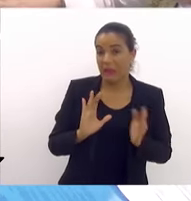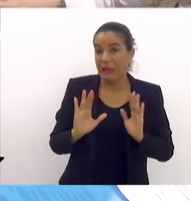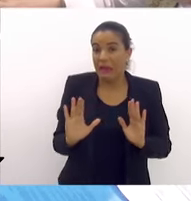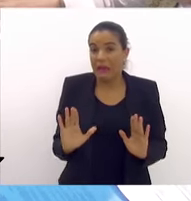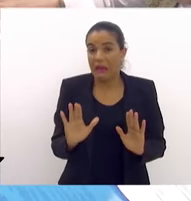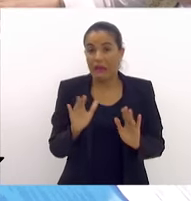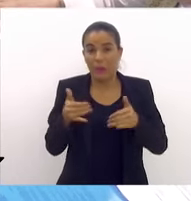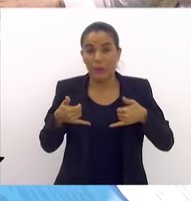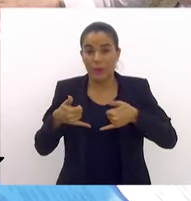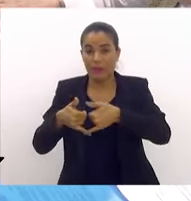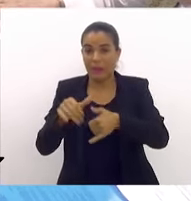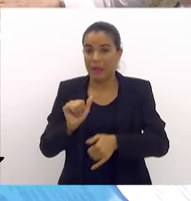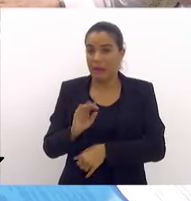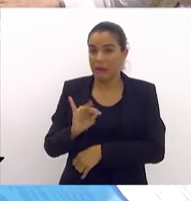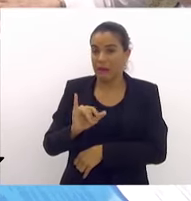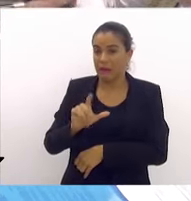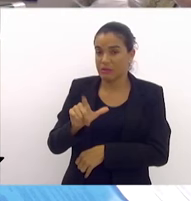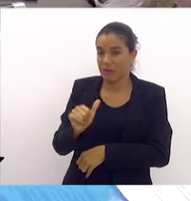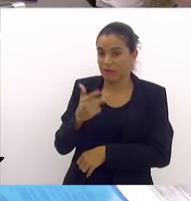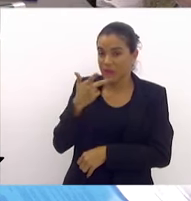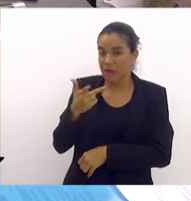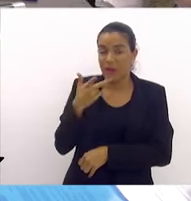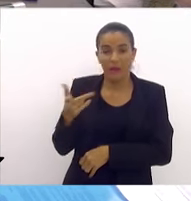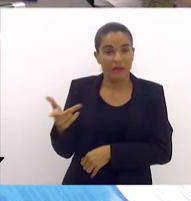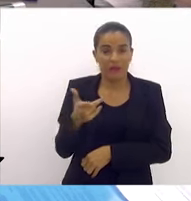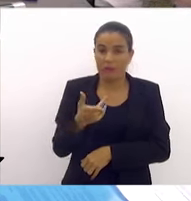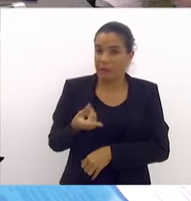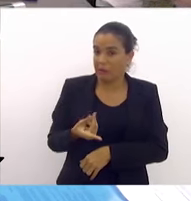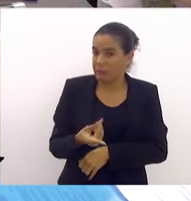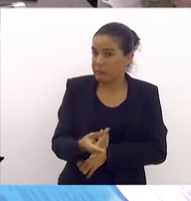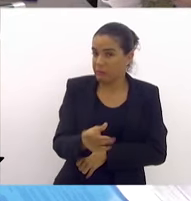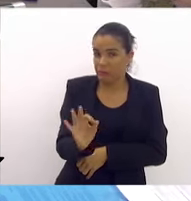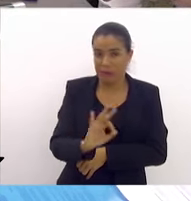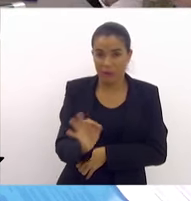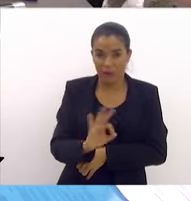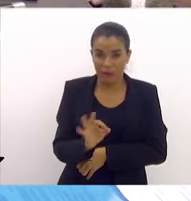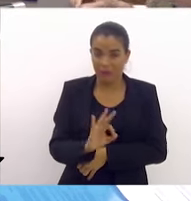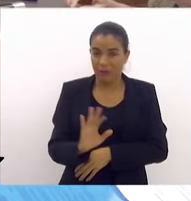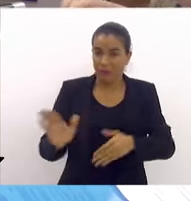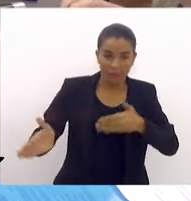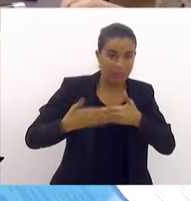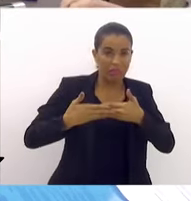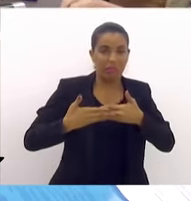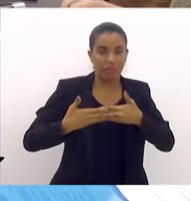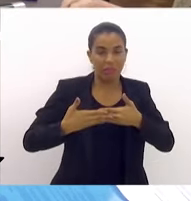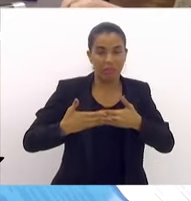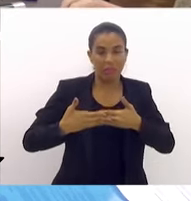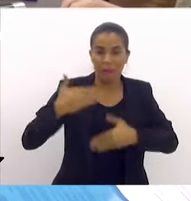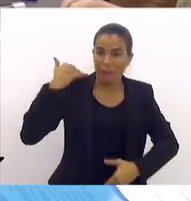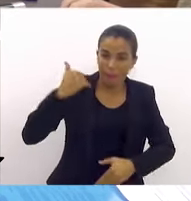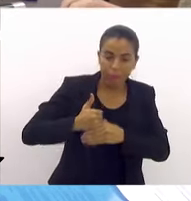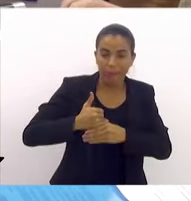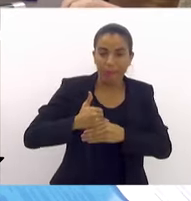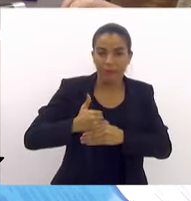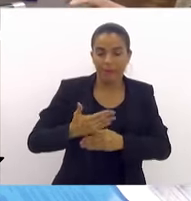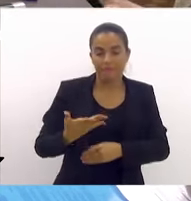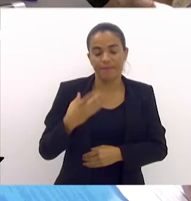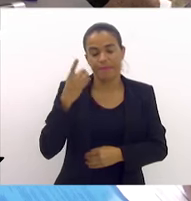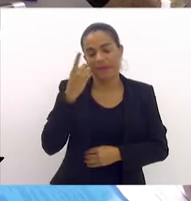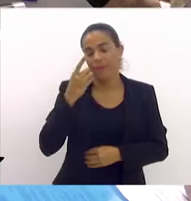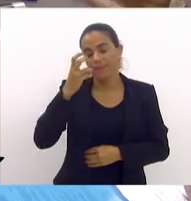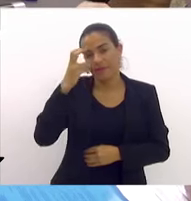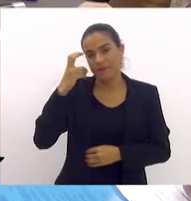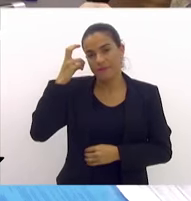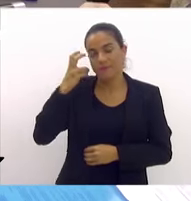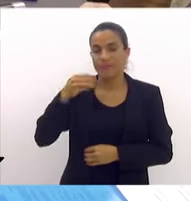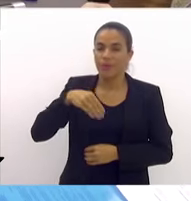ligar pro Atila Nunes aí dizendo que o cavalinho dele não tá andando com sua calma. O cavalinho dele travou, empacou. Deputada Verônica Lima,